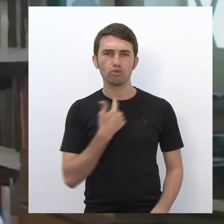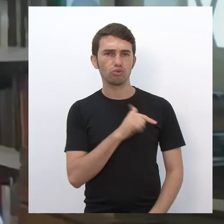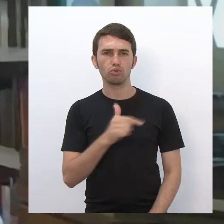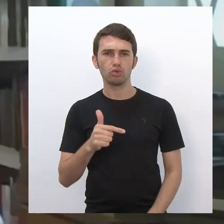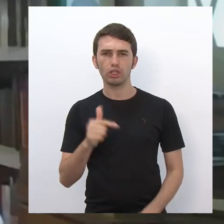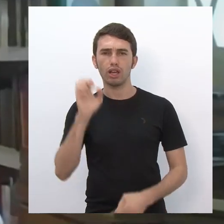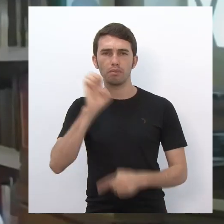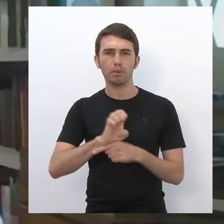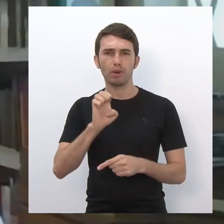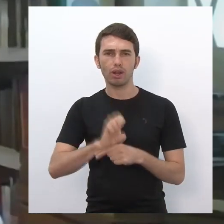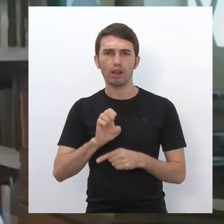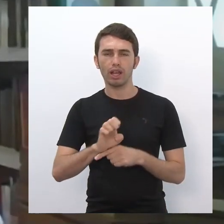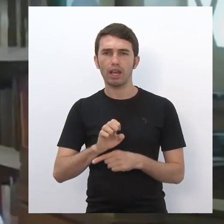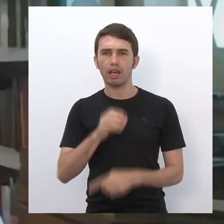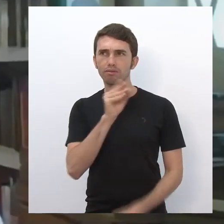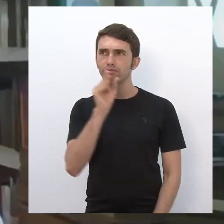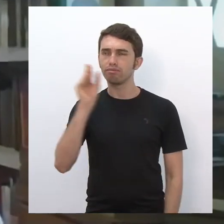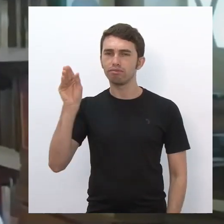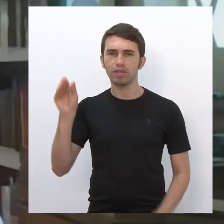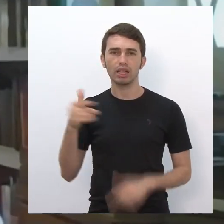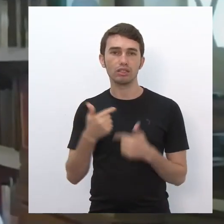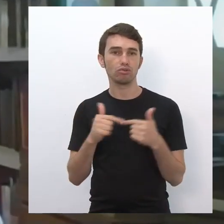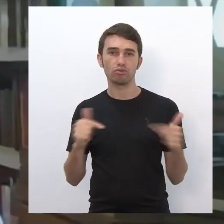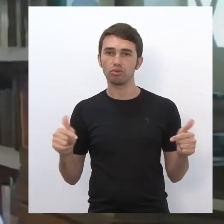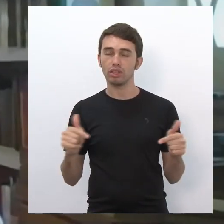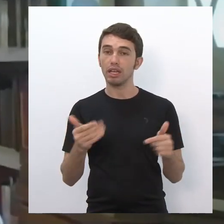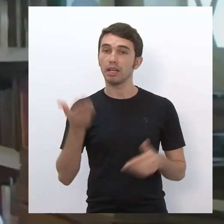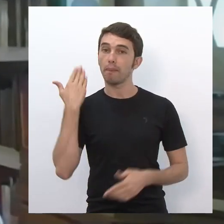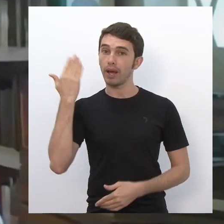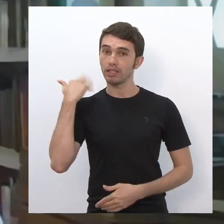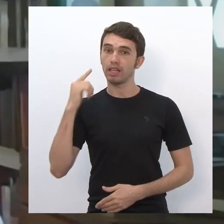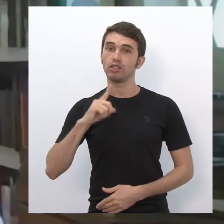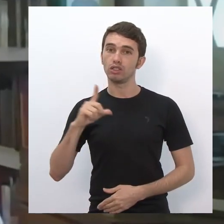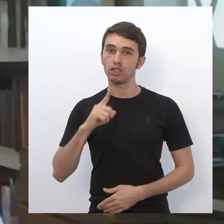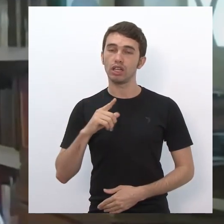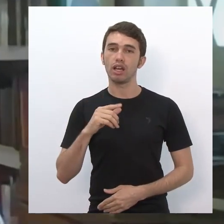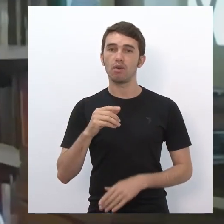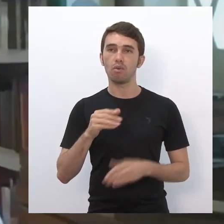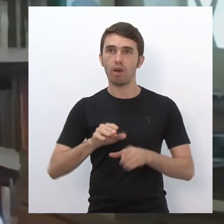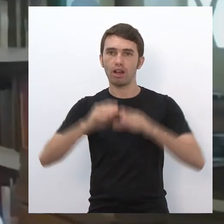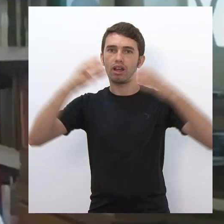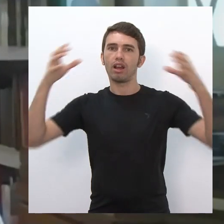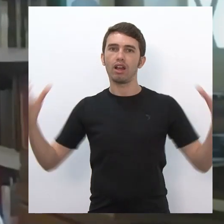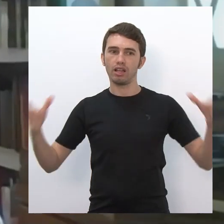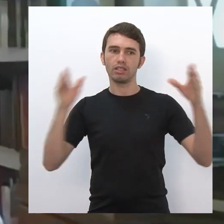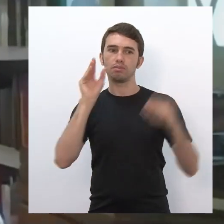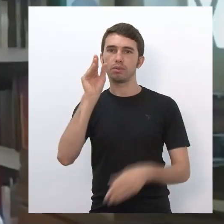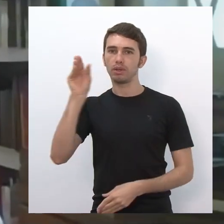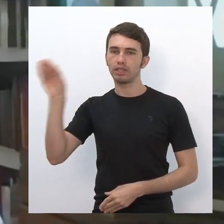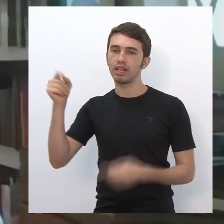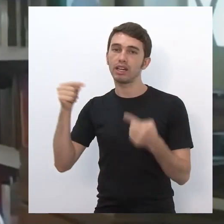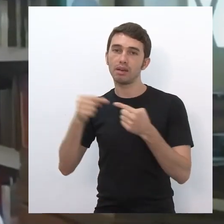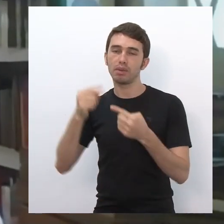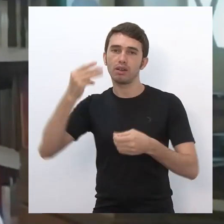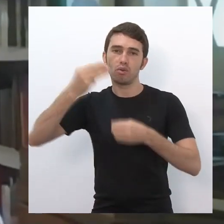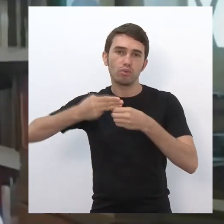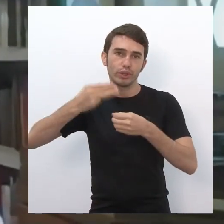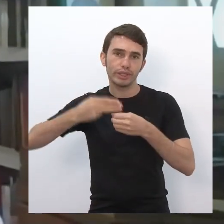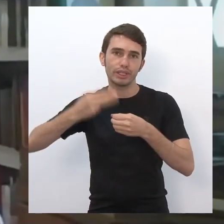biblioteca estadual, né? Nós tínhamos a grande biblioteca Mário de Andrade, que na verdade é uma biblioteca municipal,